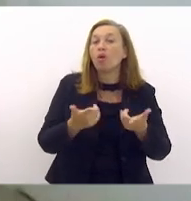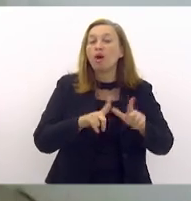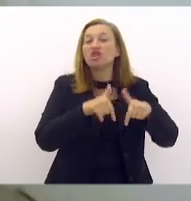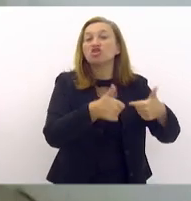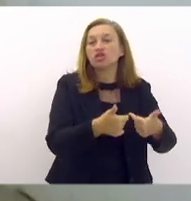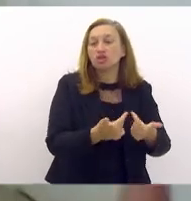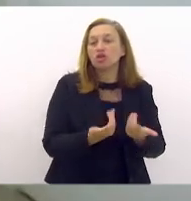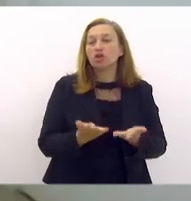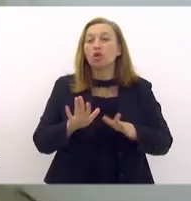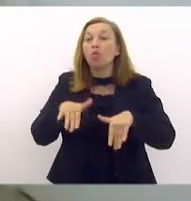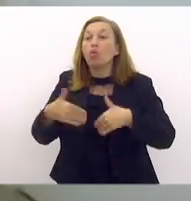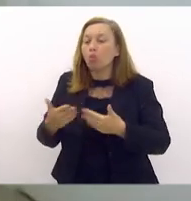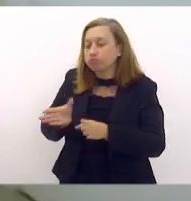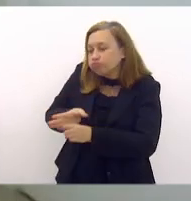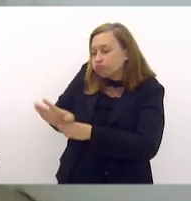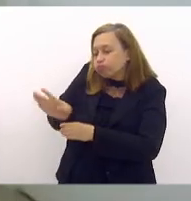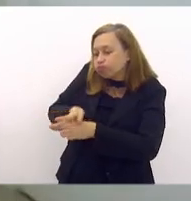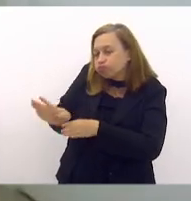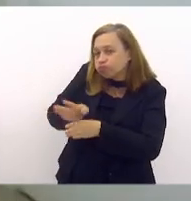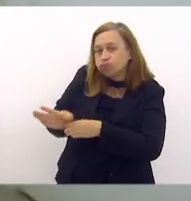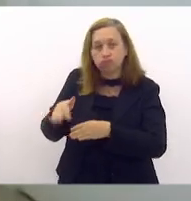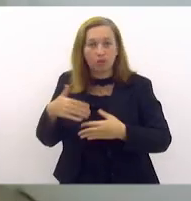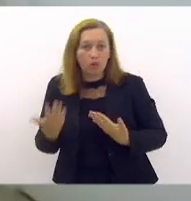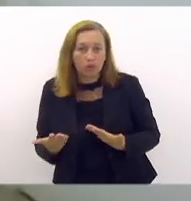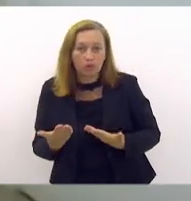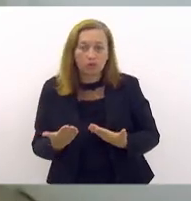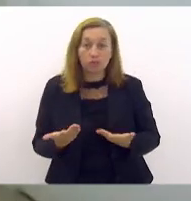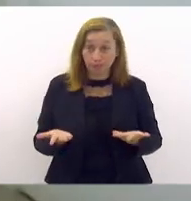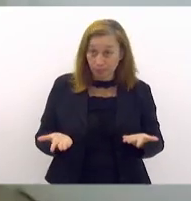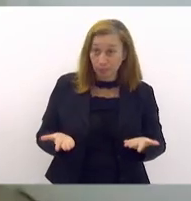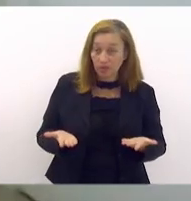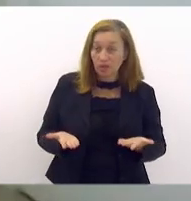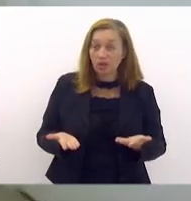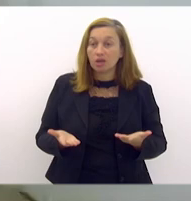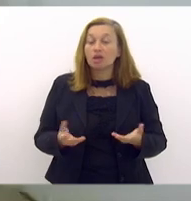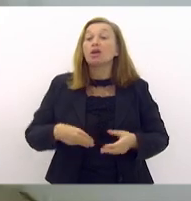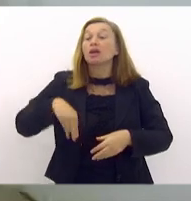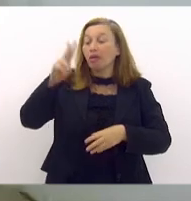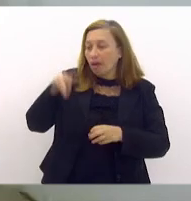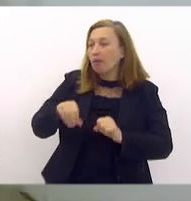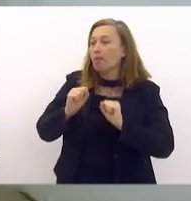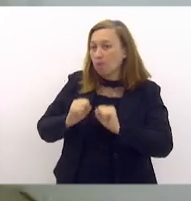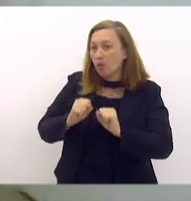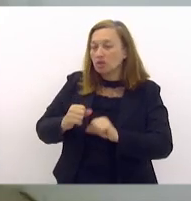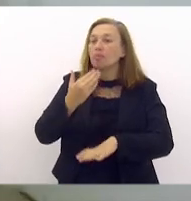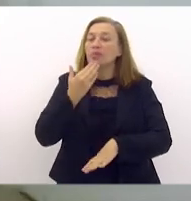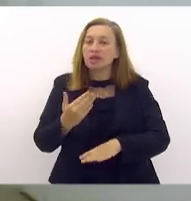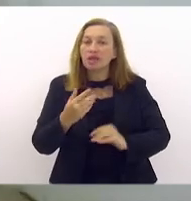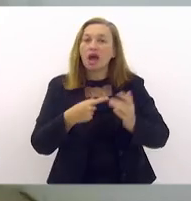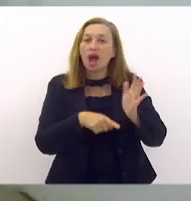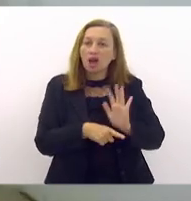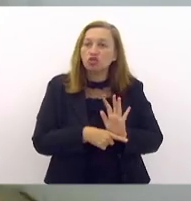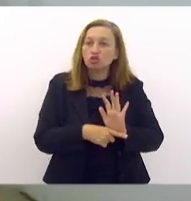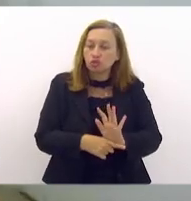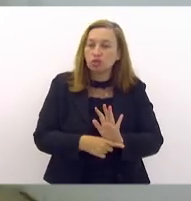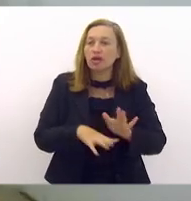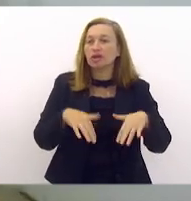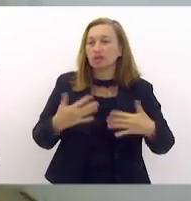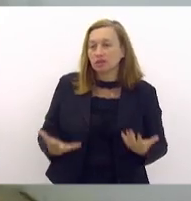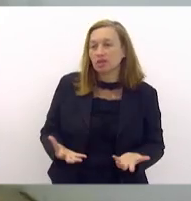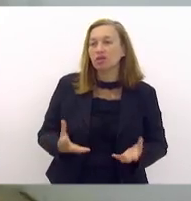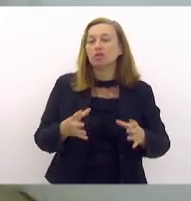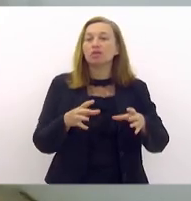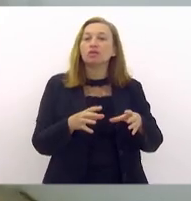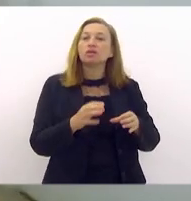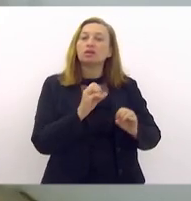de aconselhamento, que tipo de orientação, que tipo de instrução, para quem ela pode também buscar ajuda. E aí o serviço da